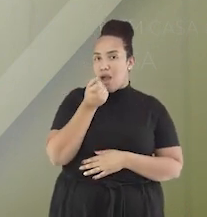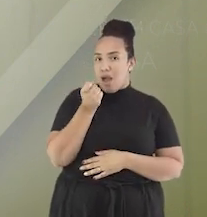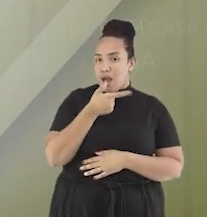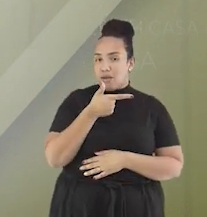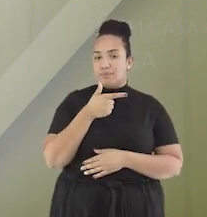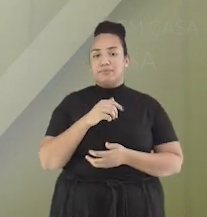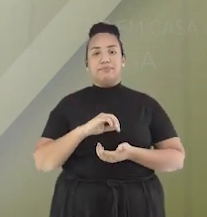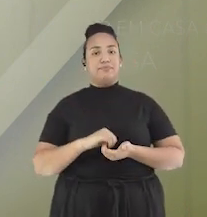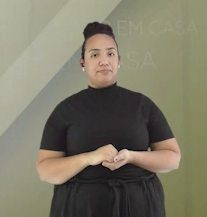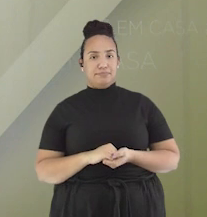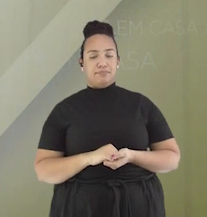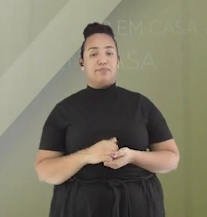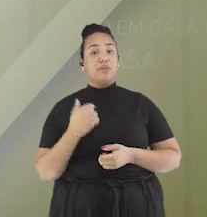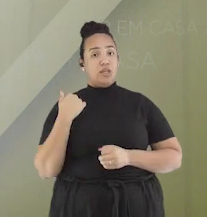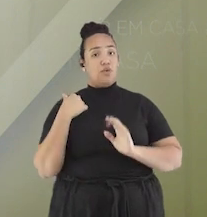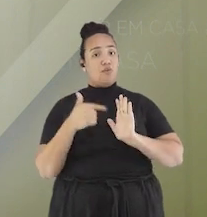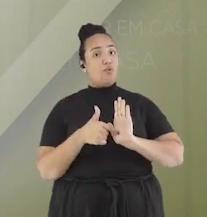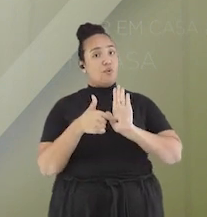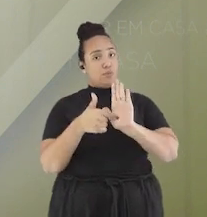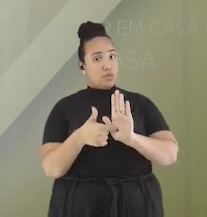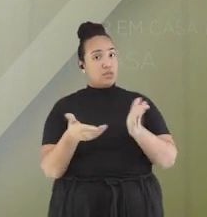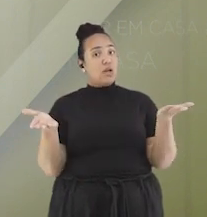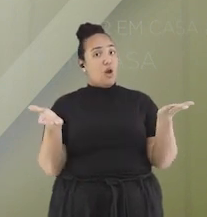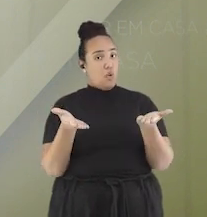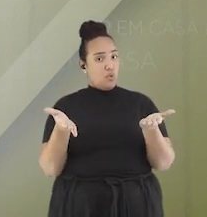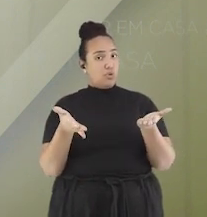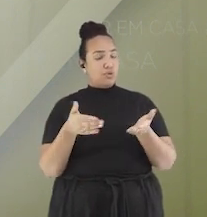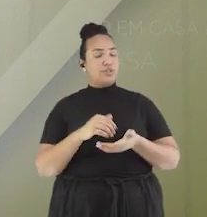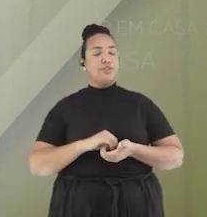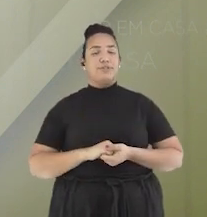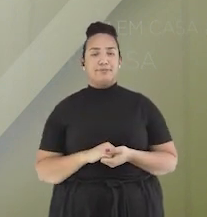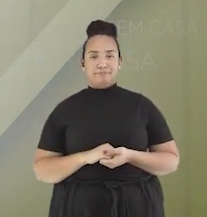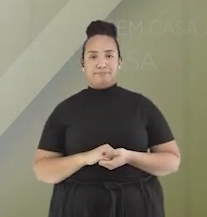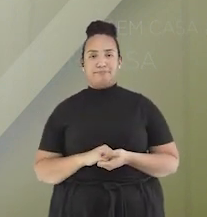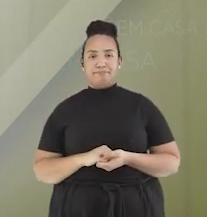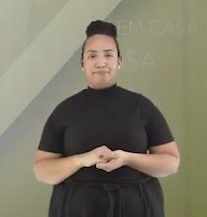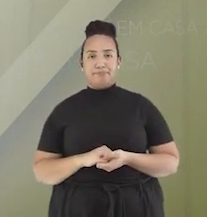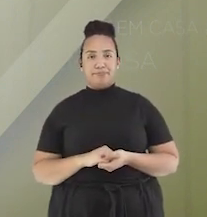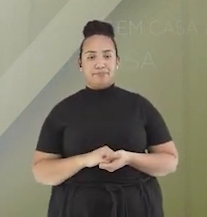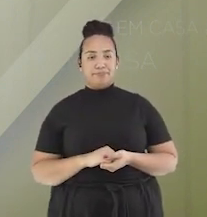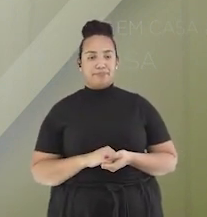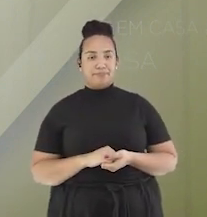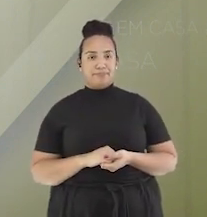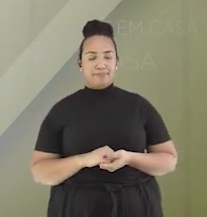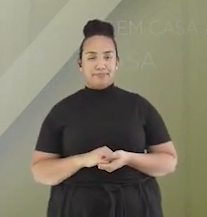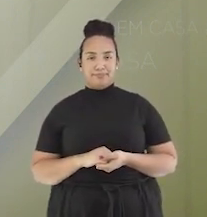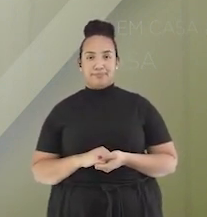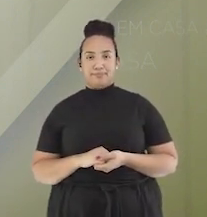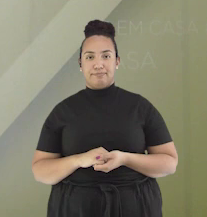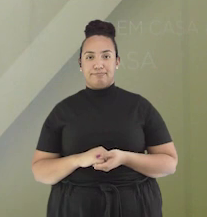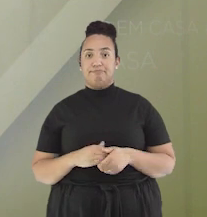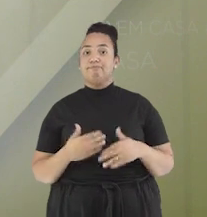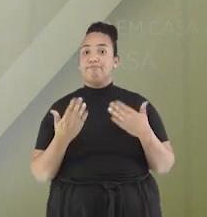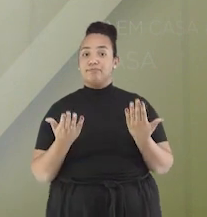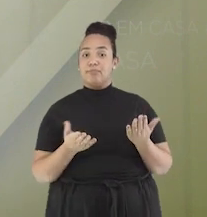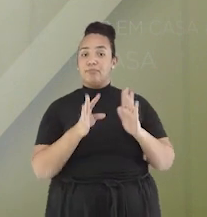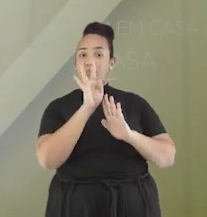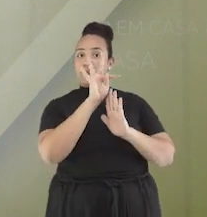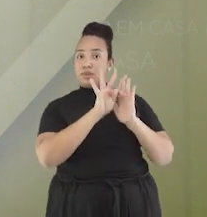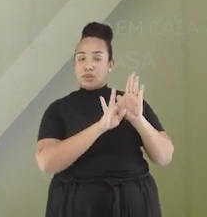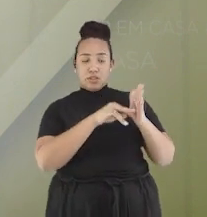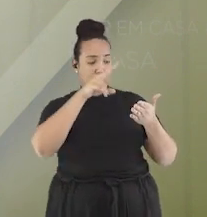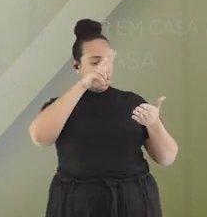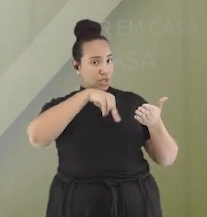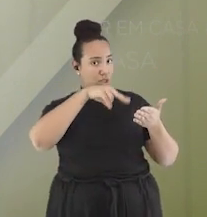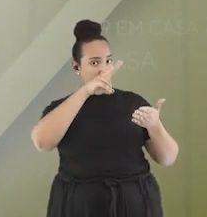super divertidos. E eu mostrarei para vocês ainda aqui nessa aula. Para fazer uma boa